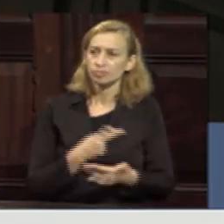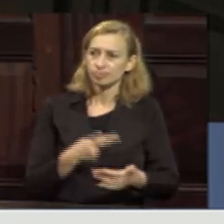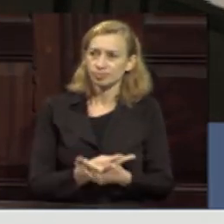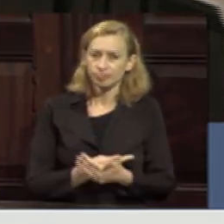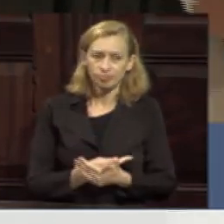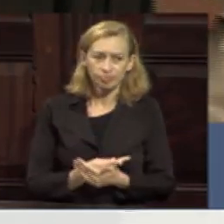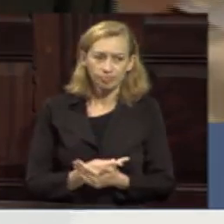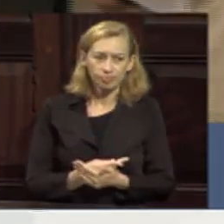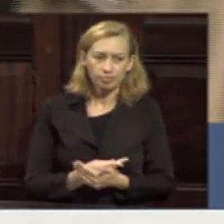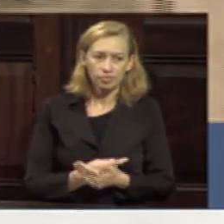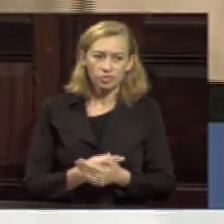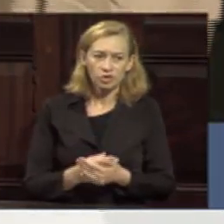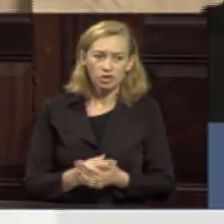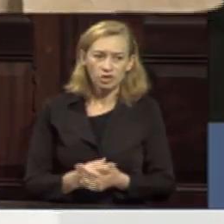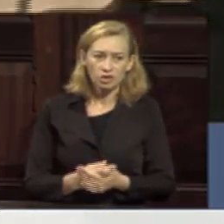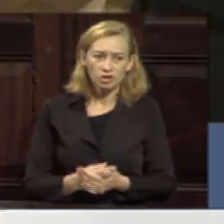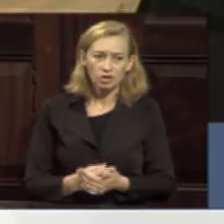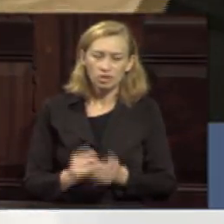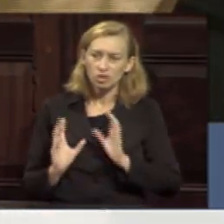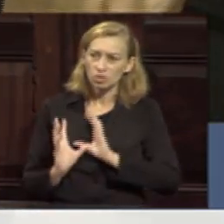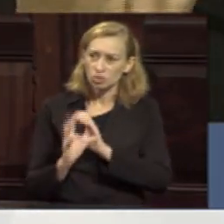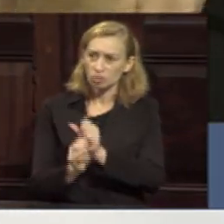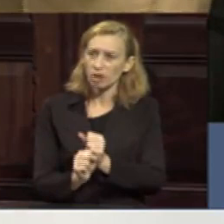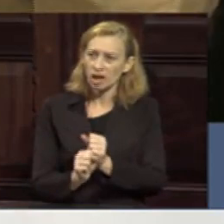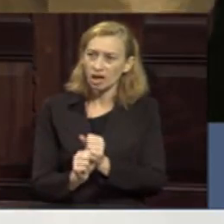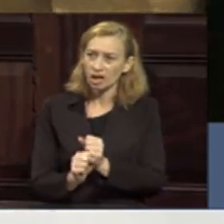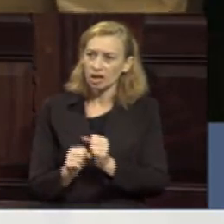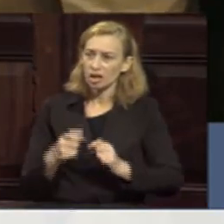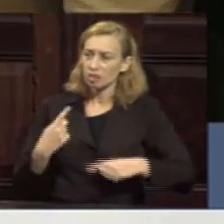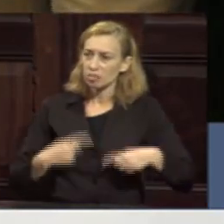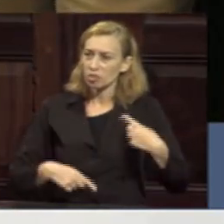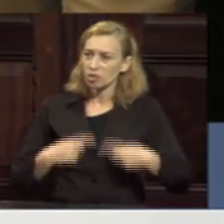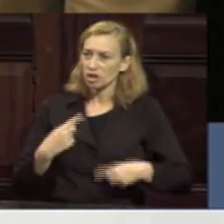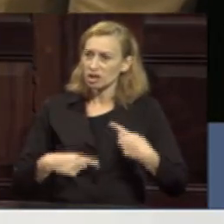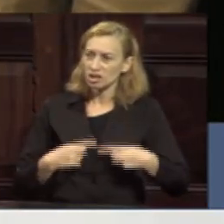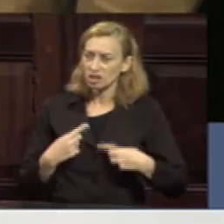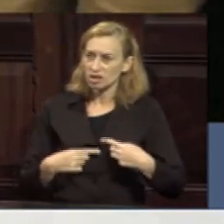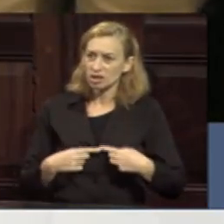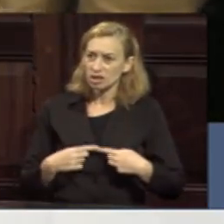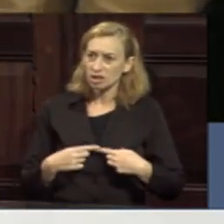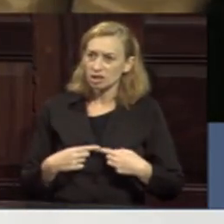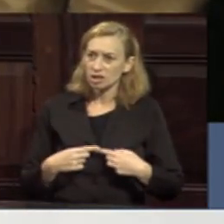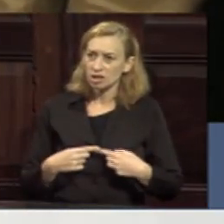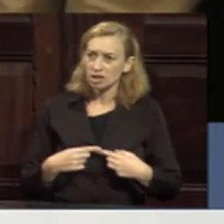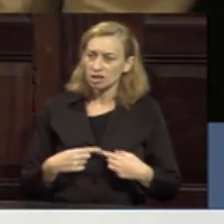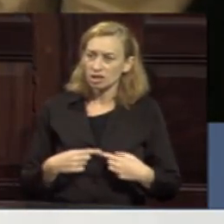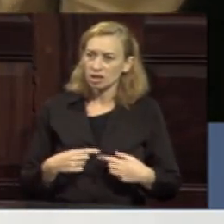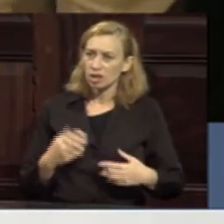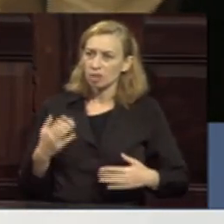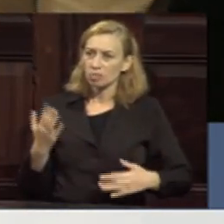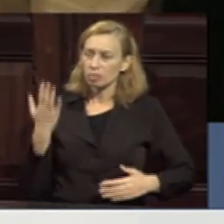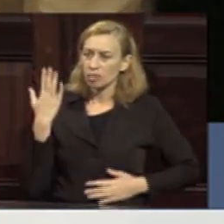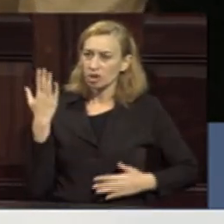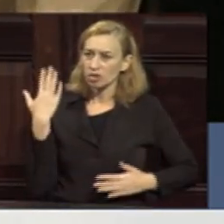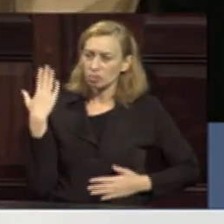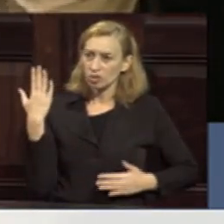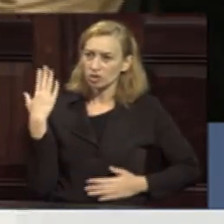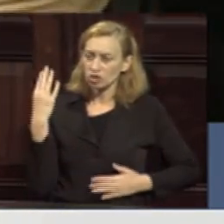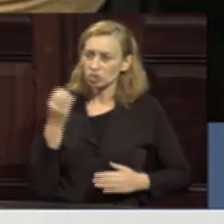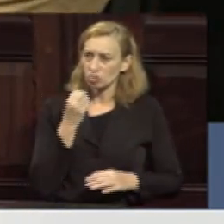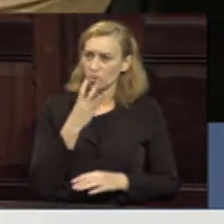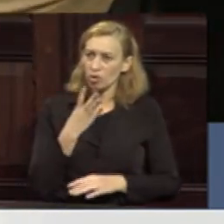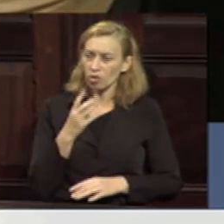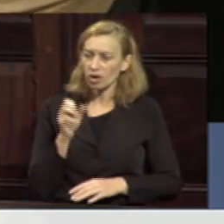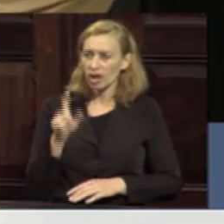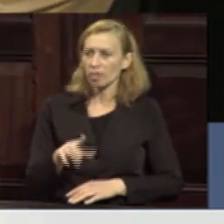Se soma a isso, essa política de bandido bom e bandido morto, a ponto